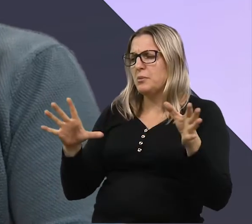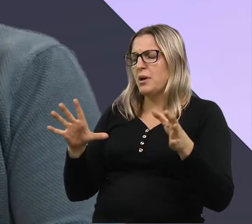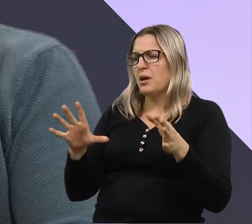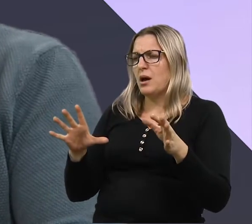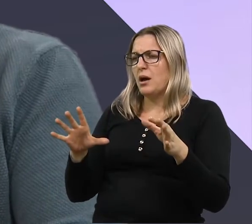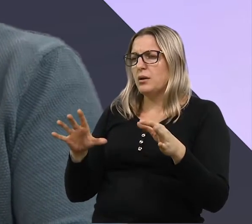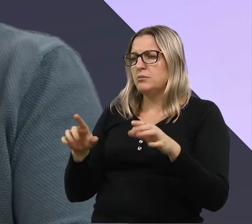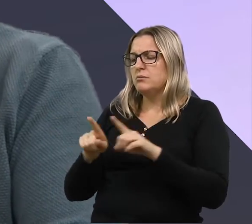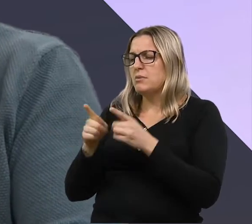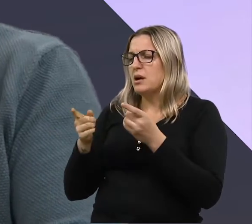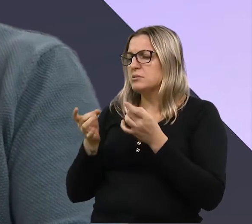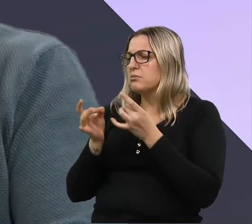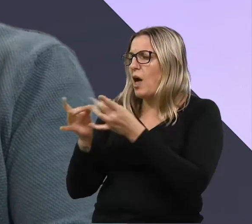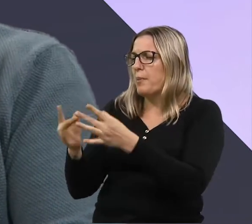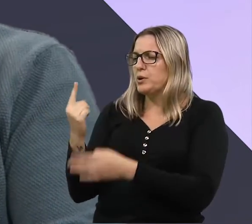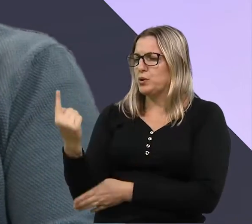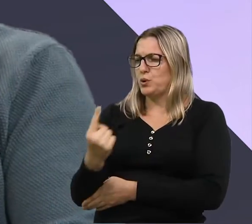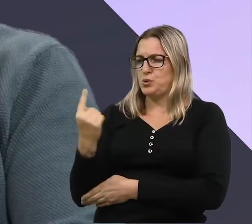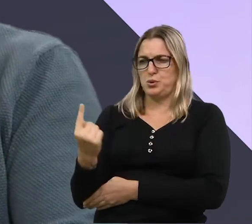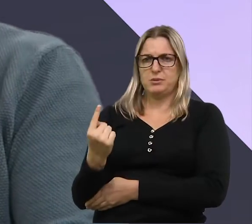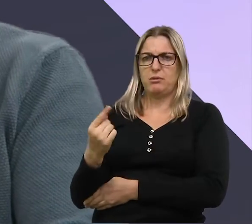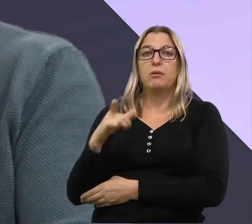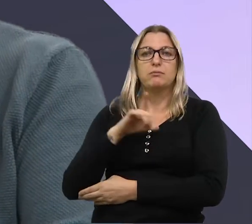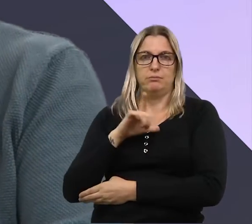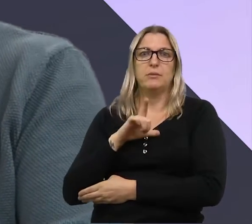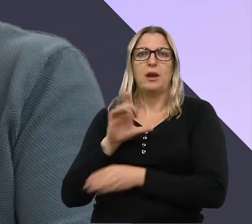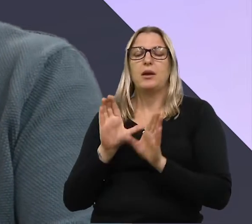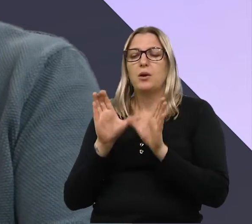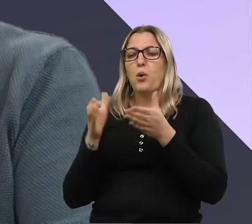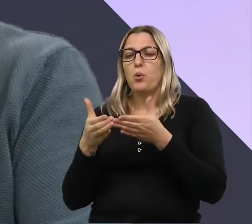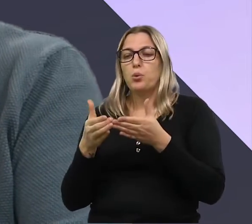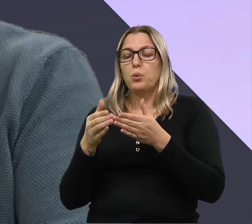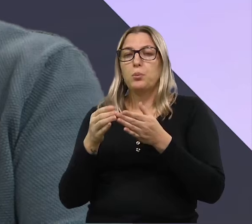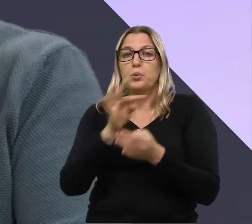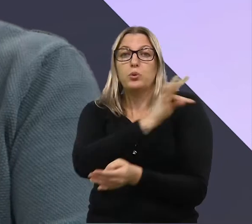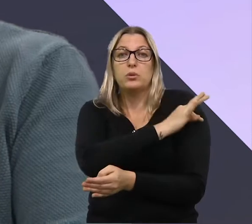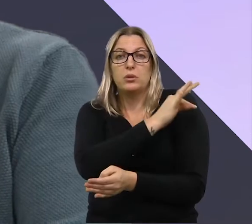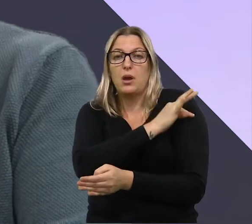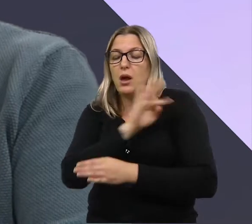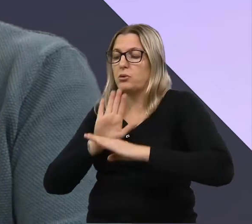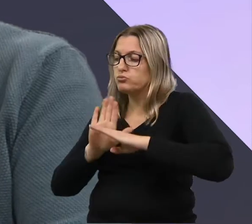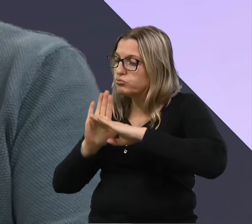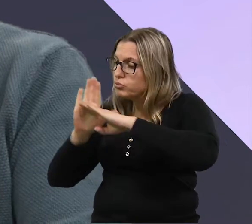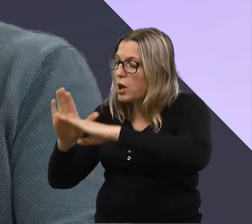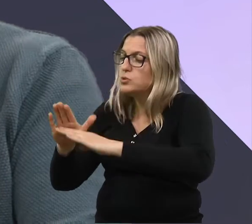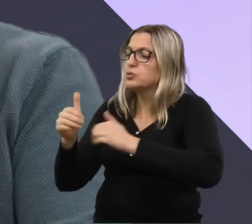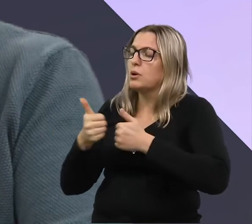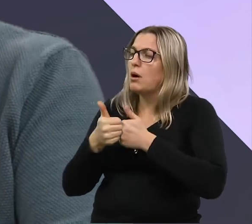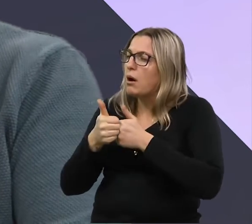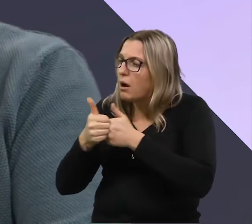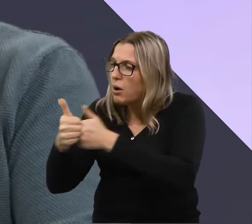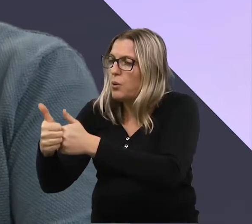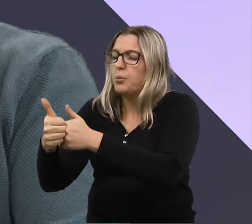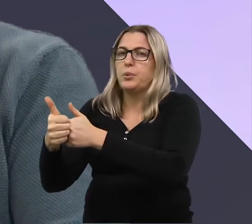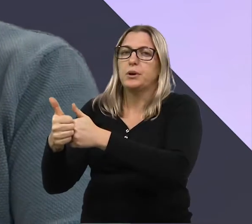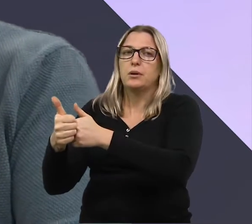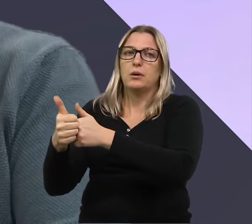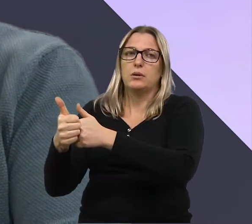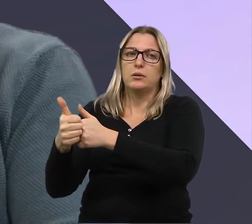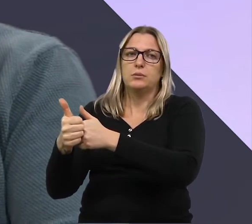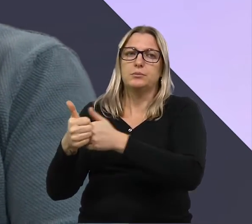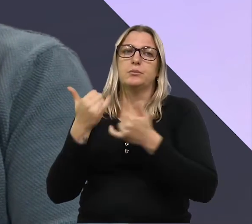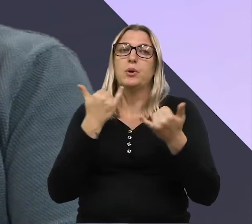nós temos uma equipe técnica que vai fazer um acompanhamento também embora ela vai dizer aonde é que ela vai investir mas esse acompanhamento técnico nós temos que fazer